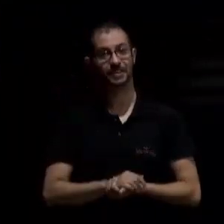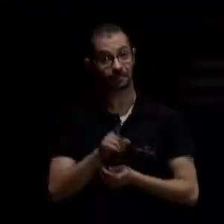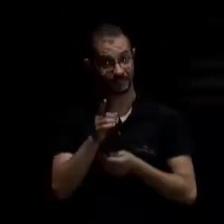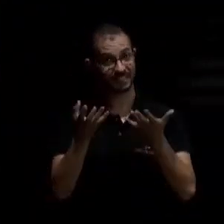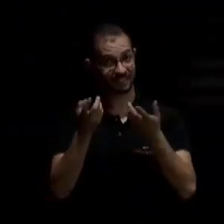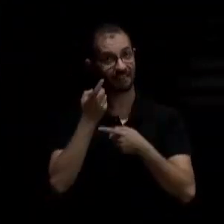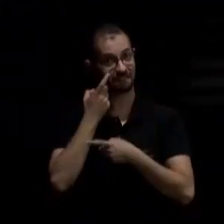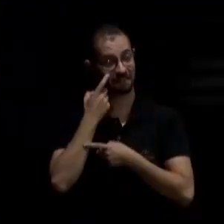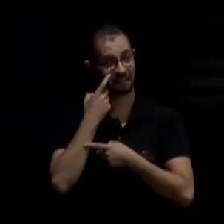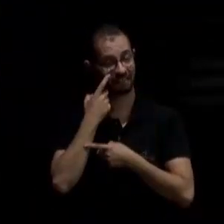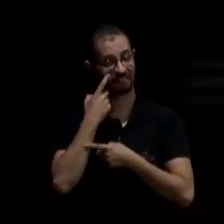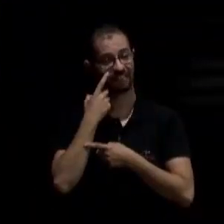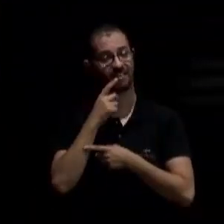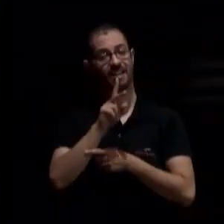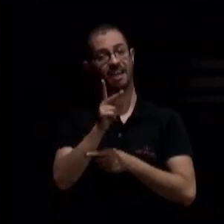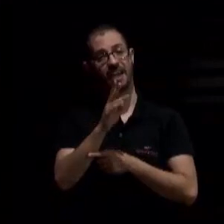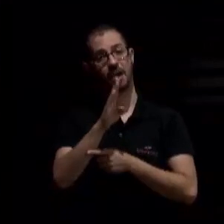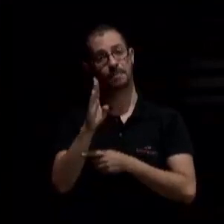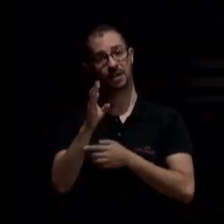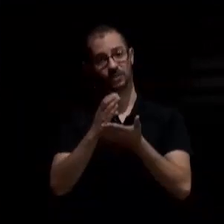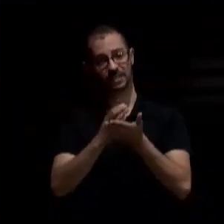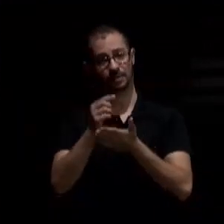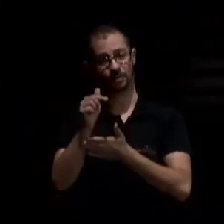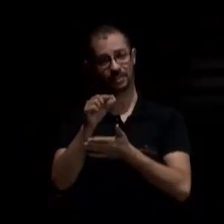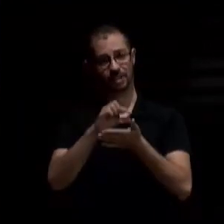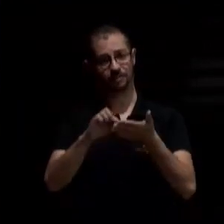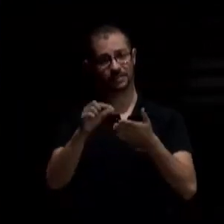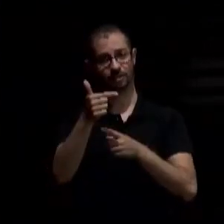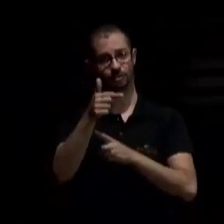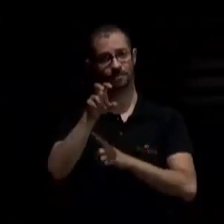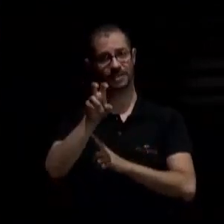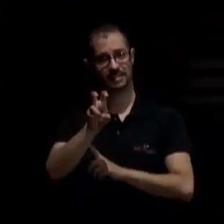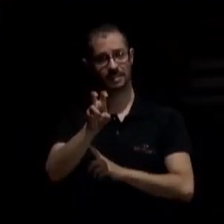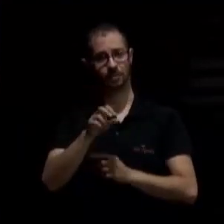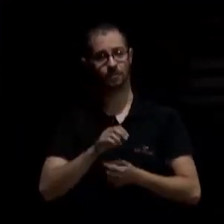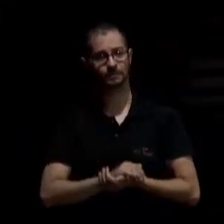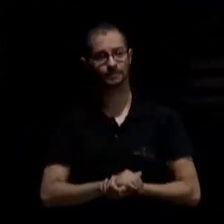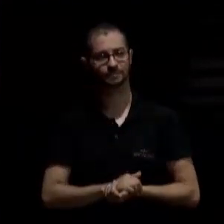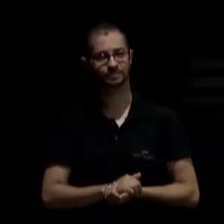isso? Hebreus capítulo 7, versículo 25. Só para não dizer que a gente está...